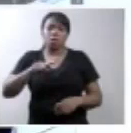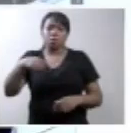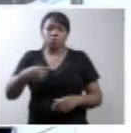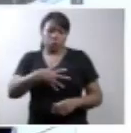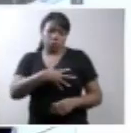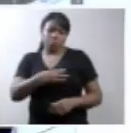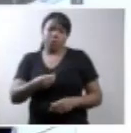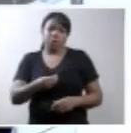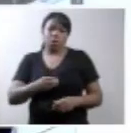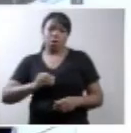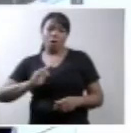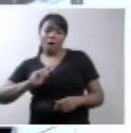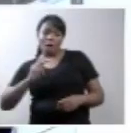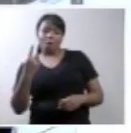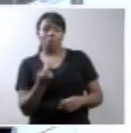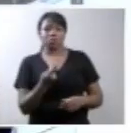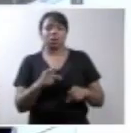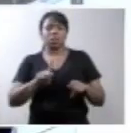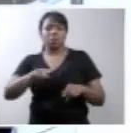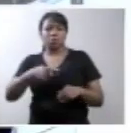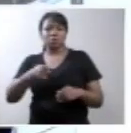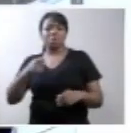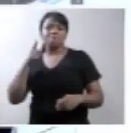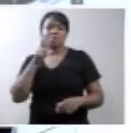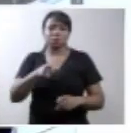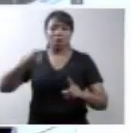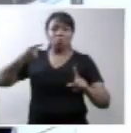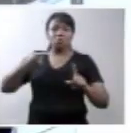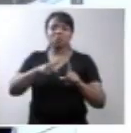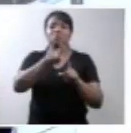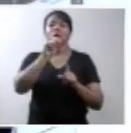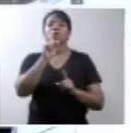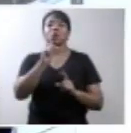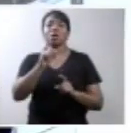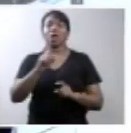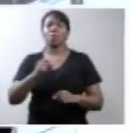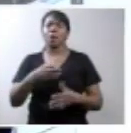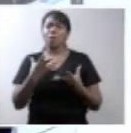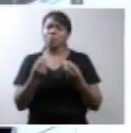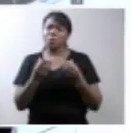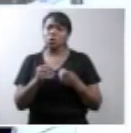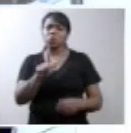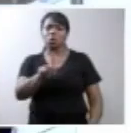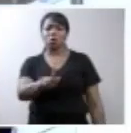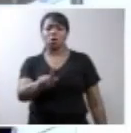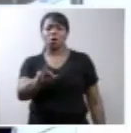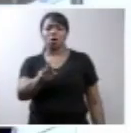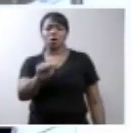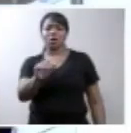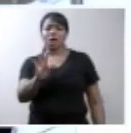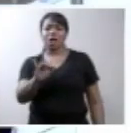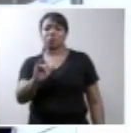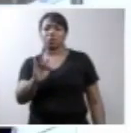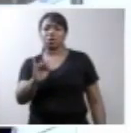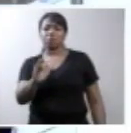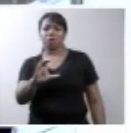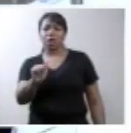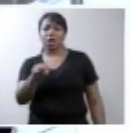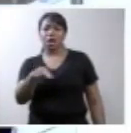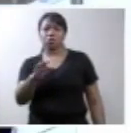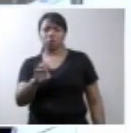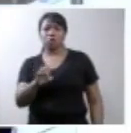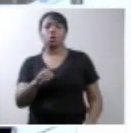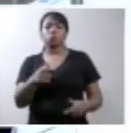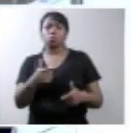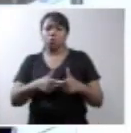doente ao contrário depois de vencido o desafio fica a sensação gratificante do dever cumprido